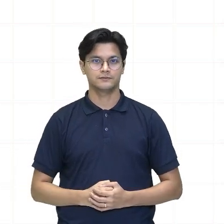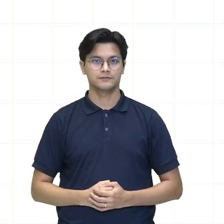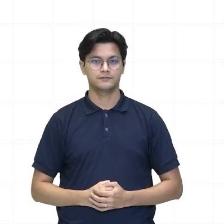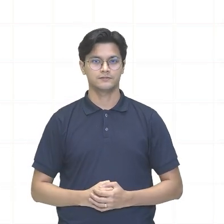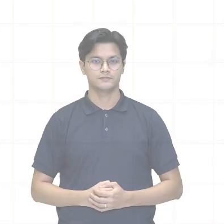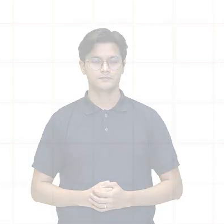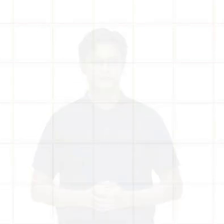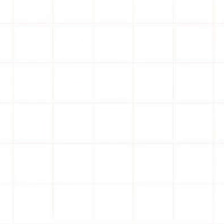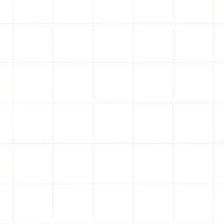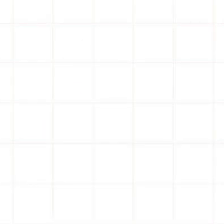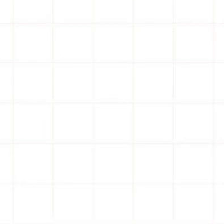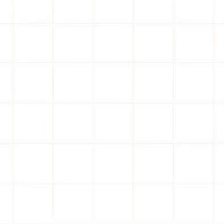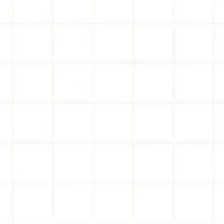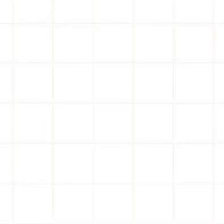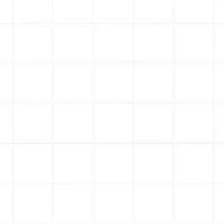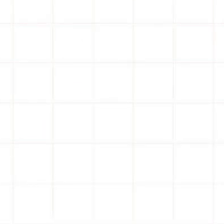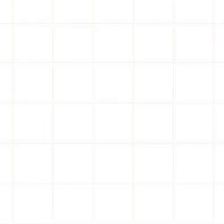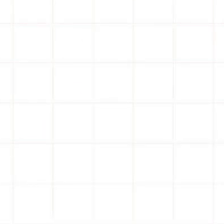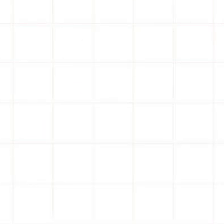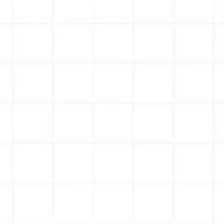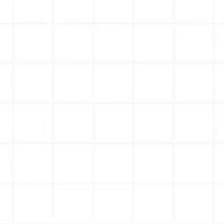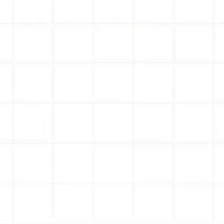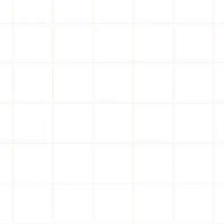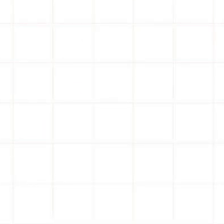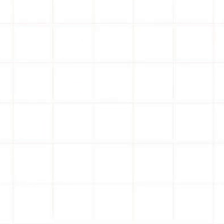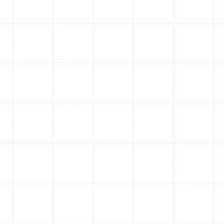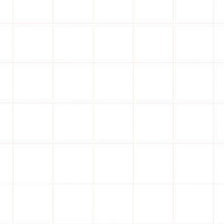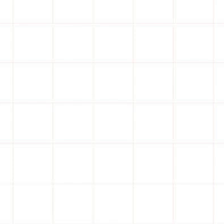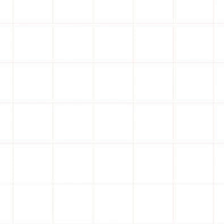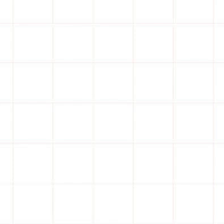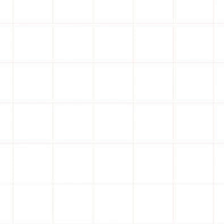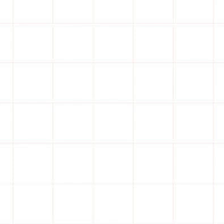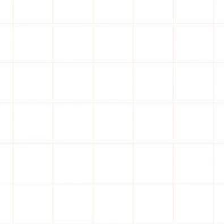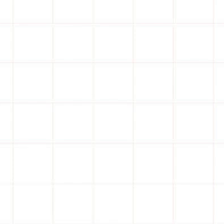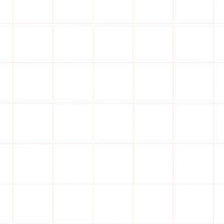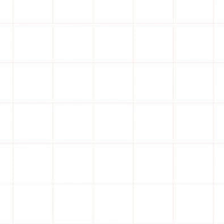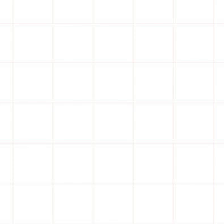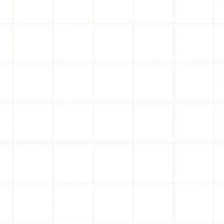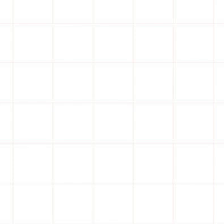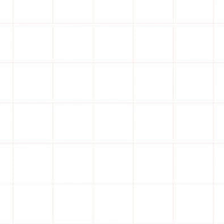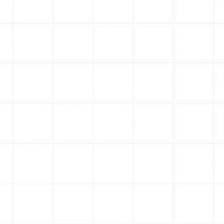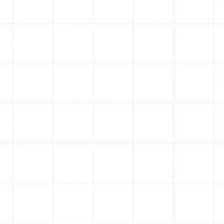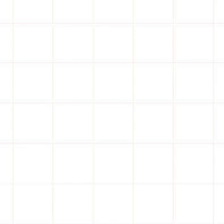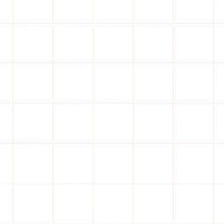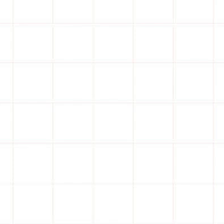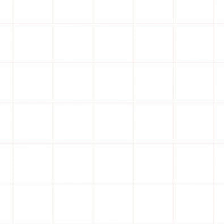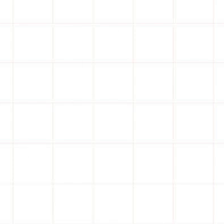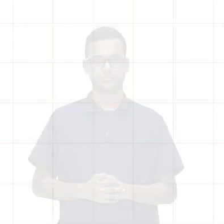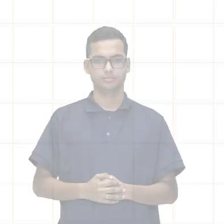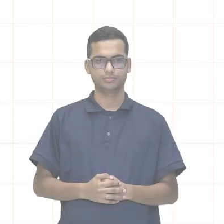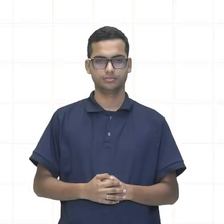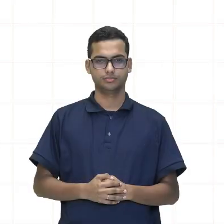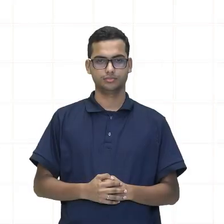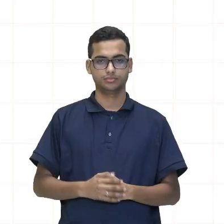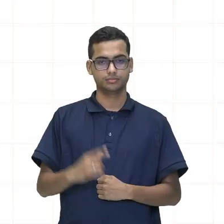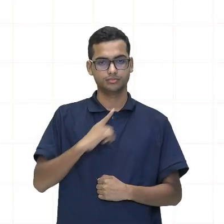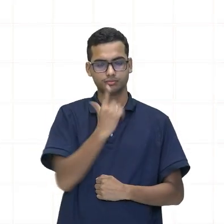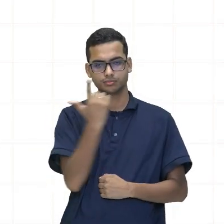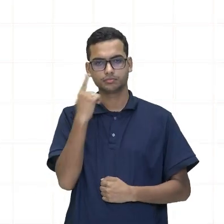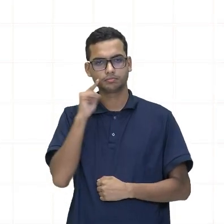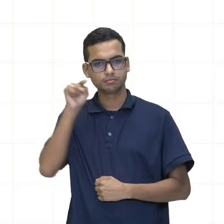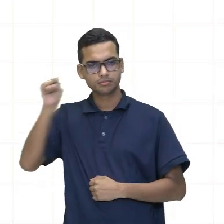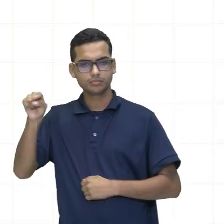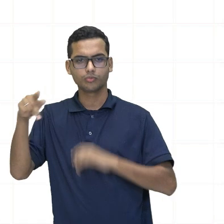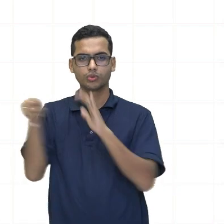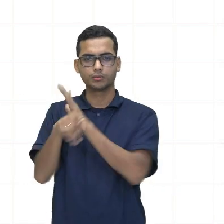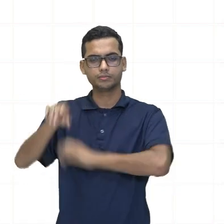brasileiro, nós temos aí Ponta dos Seixas, que fica no estado da Paraíba. E o ponto